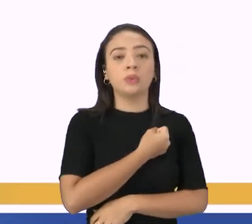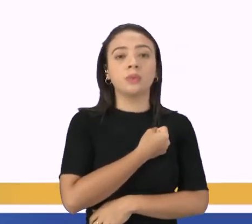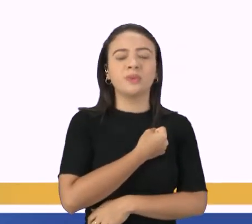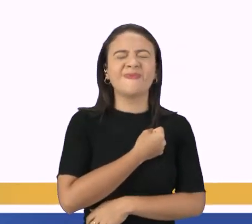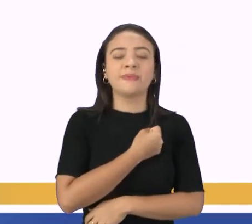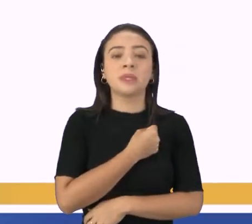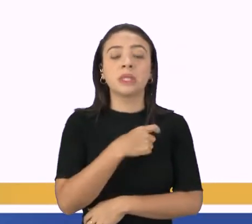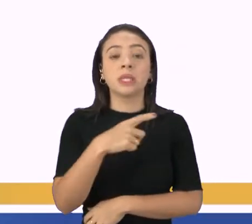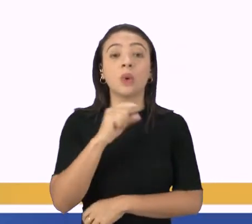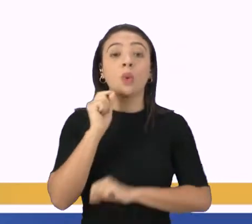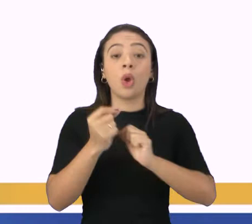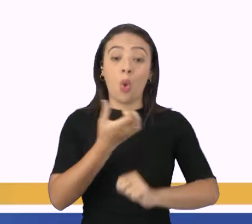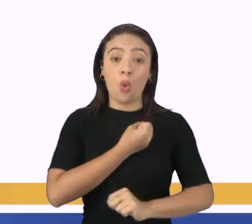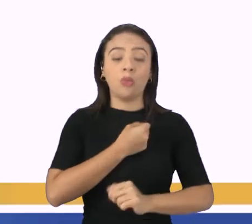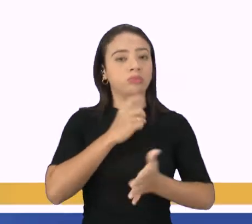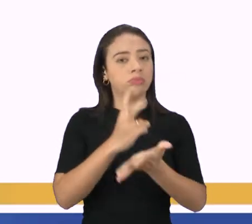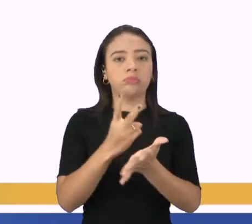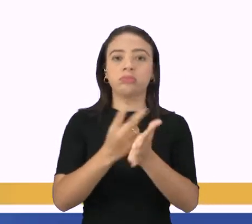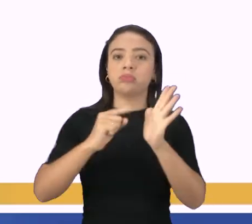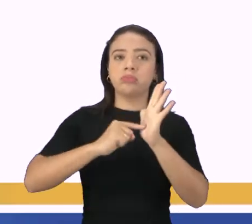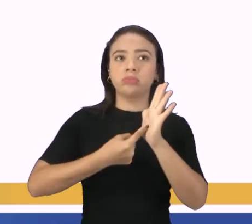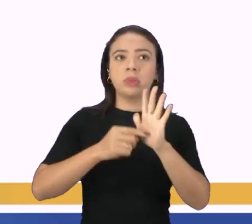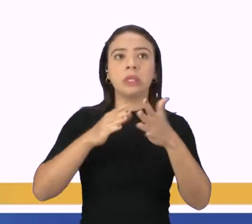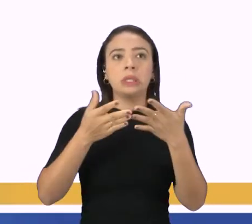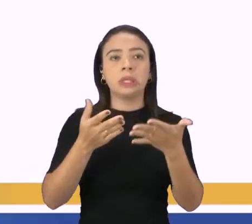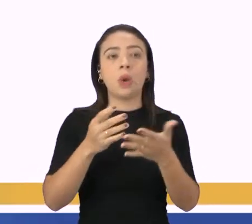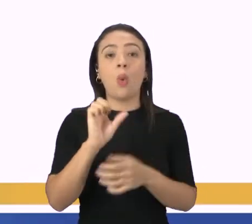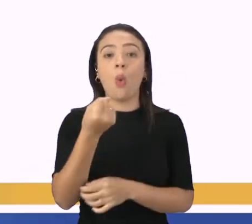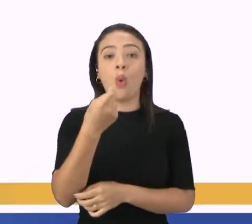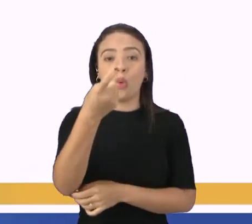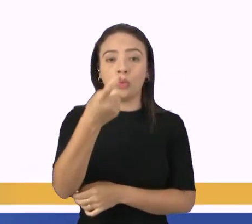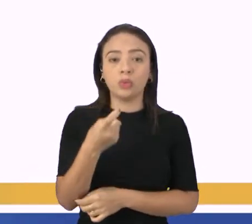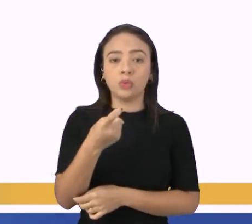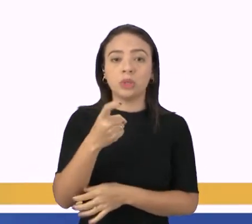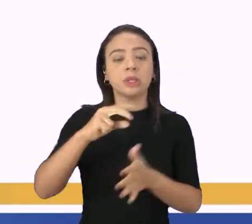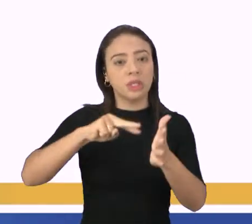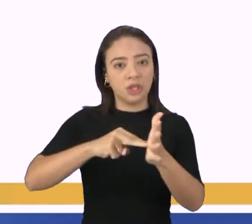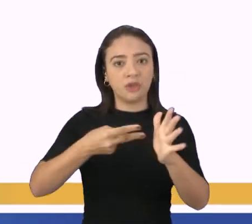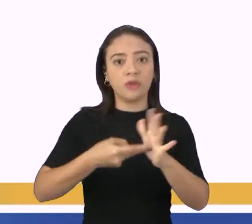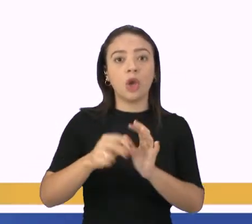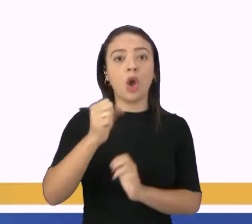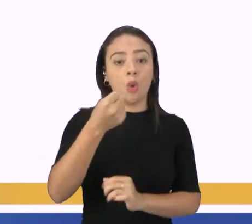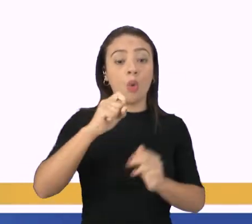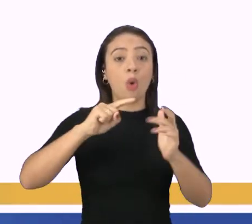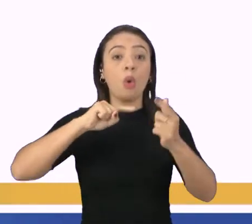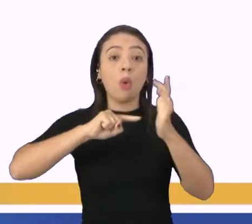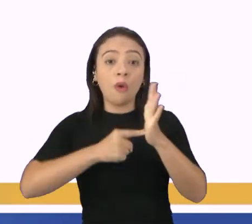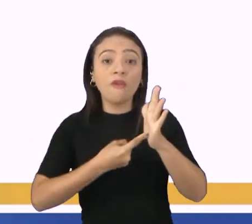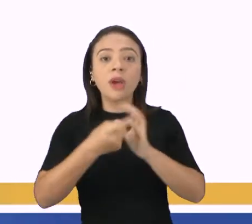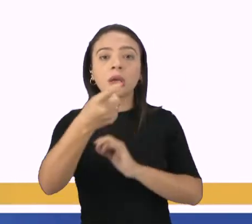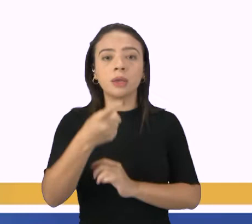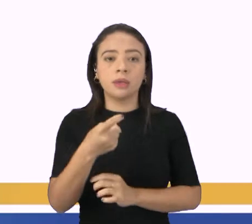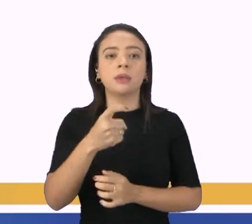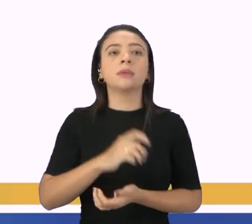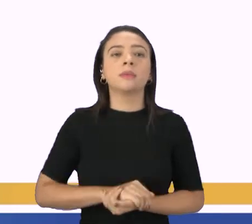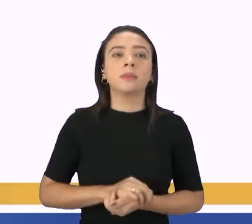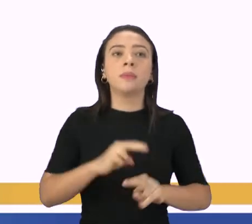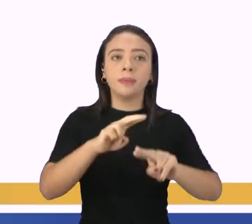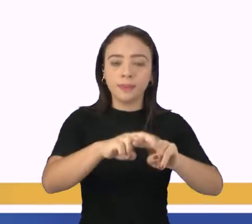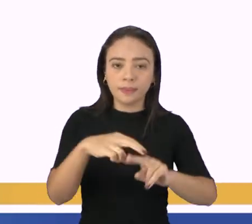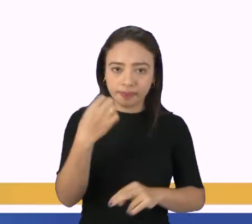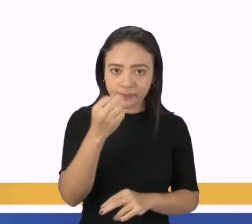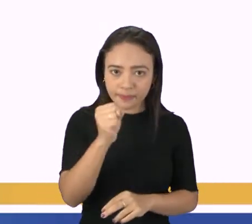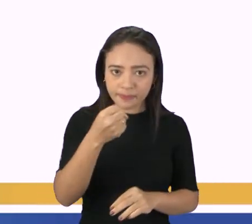letra, esse número está multiplicando. Então, 8x, esse 8 está multiplicando o x. É por isso que está 8 vezes menos